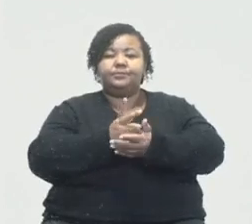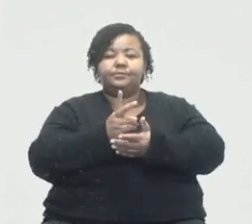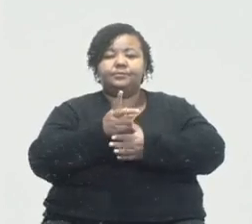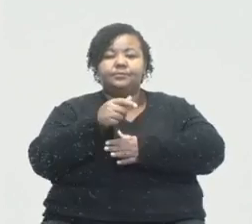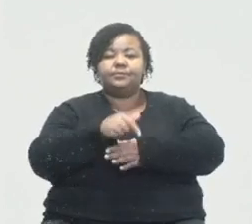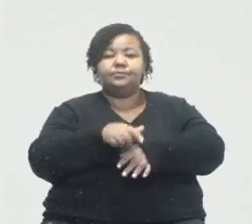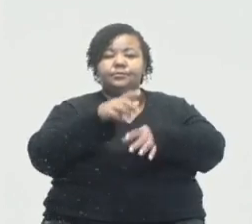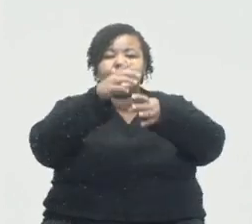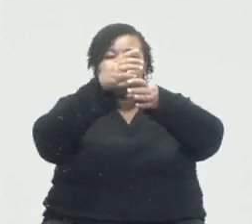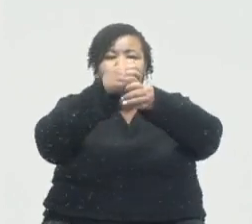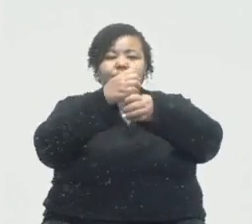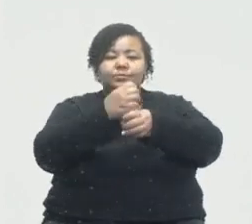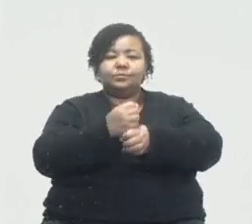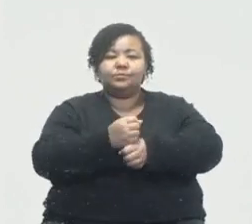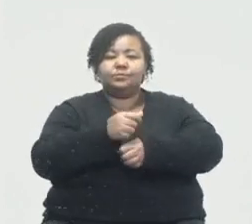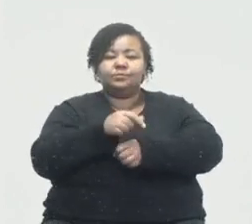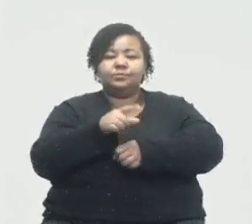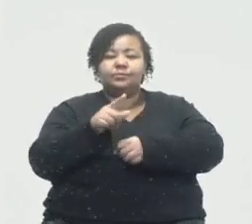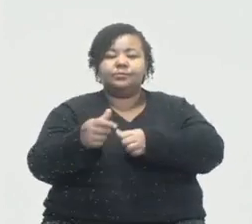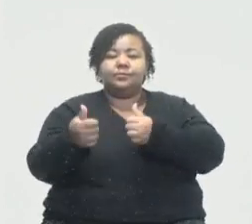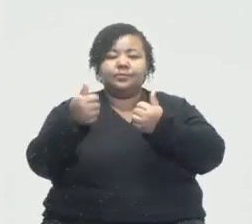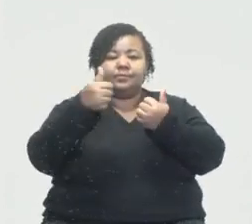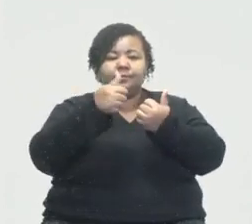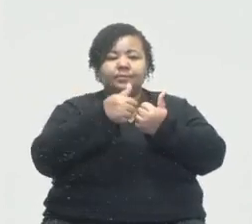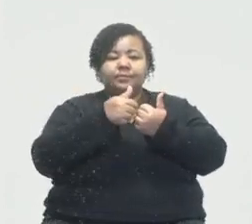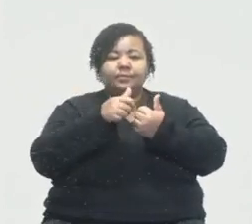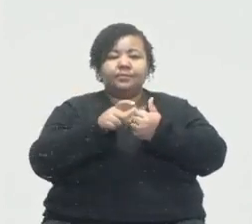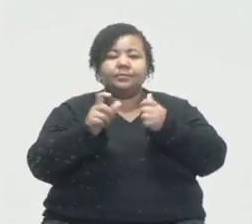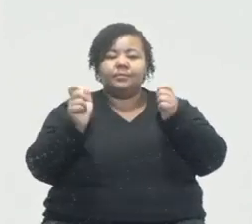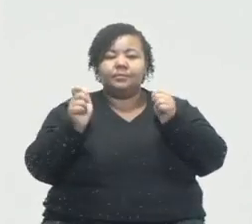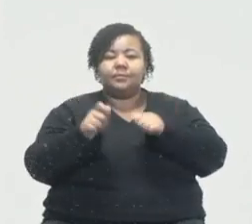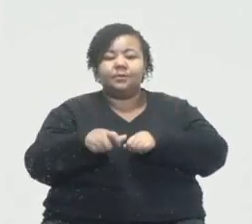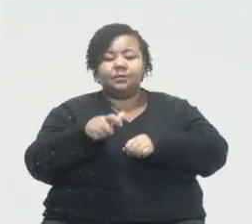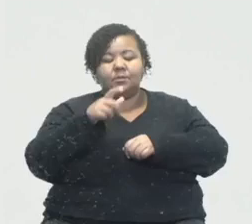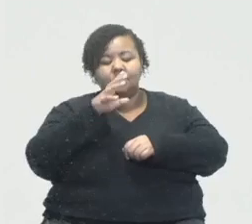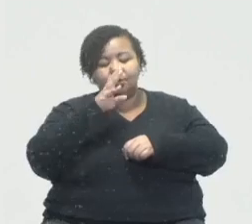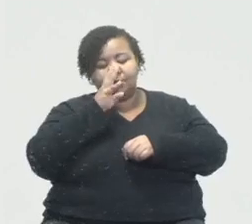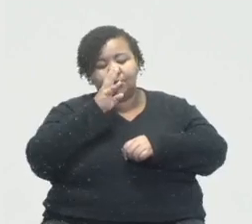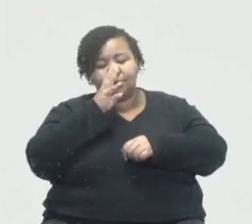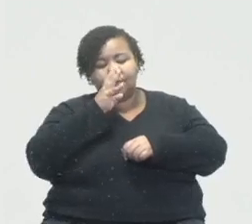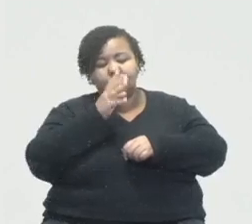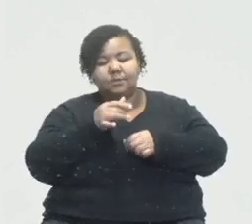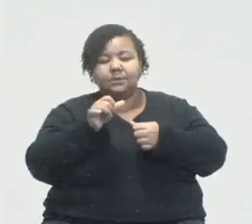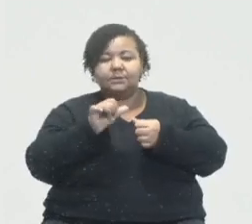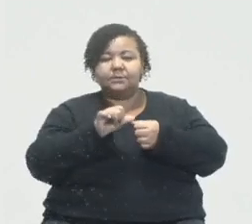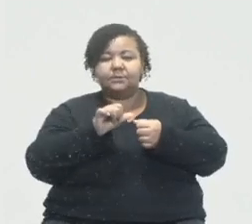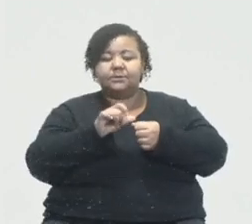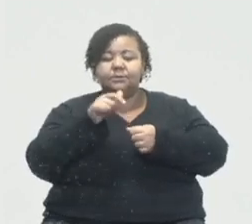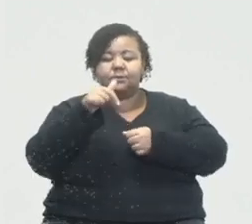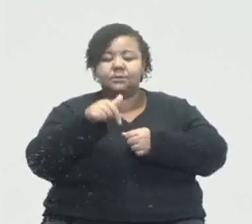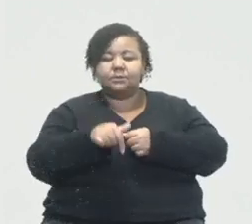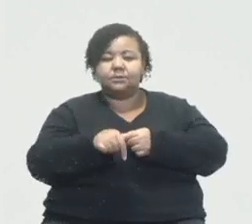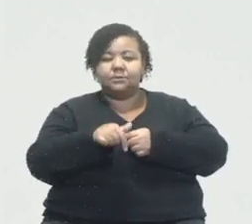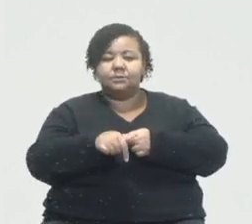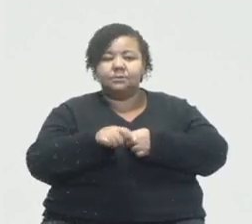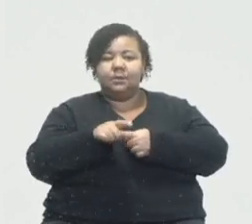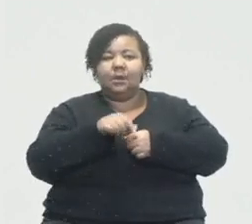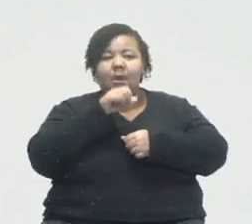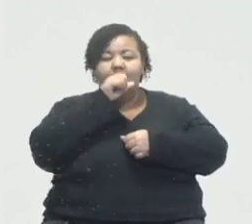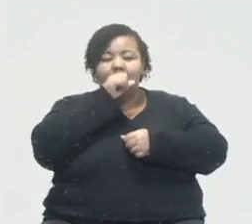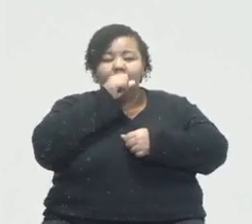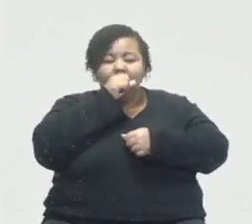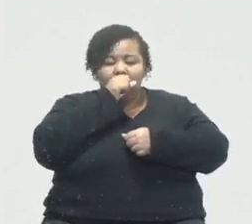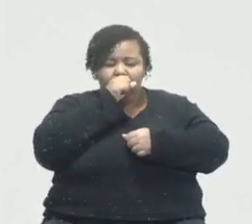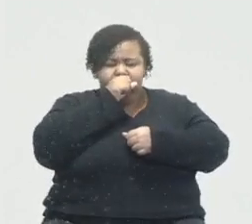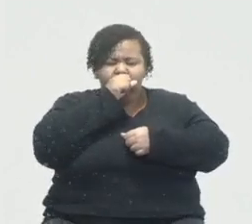nosso cálculo, essa representação, é possível observar, se realizarmos aqui, nós temos que A1